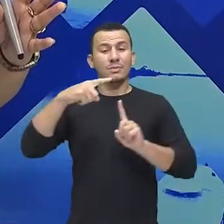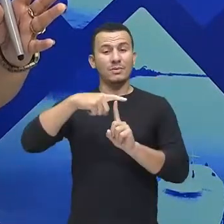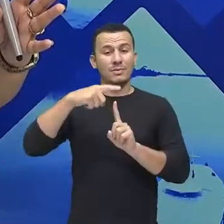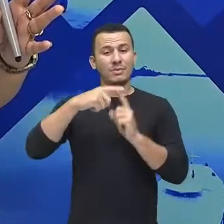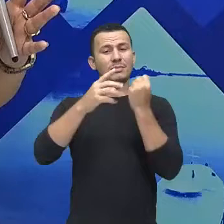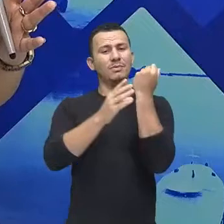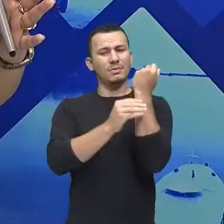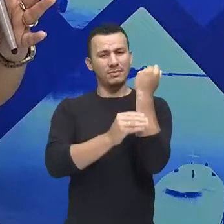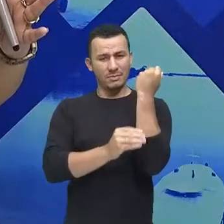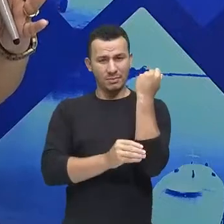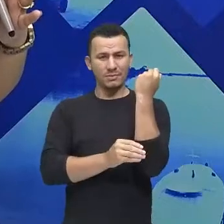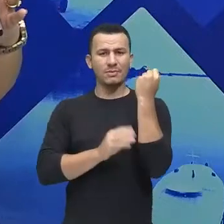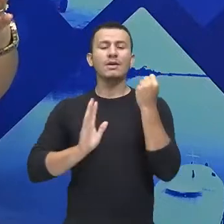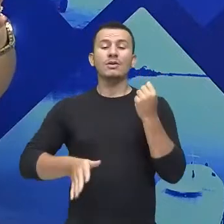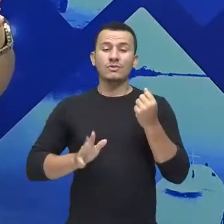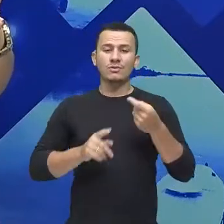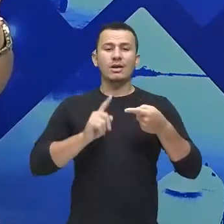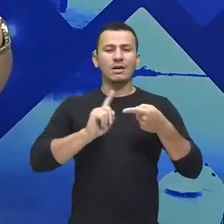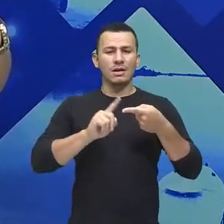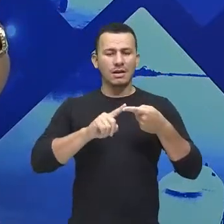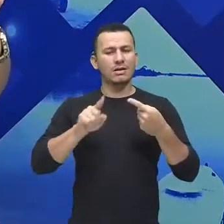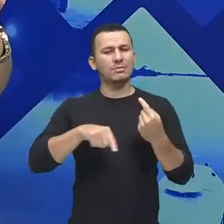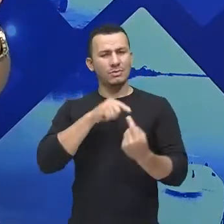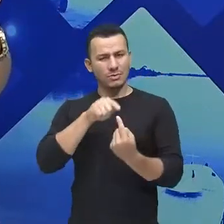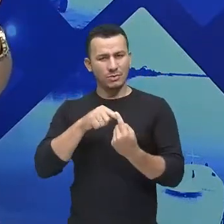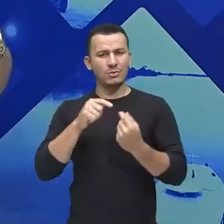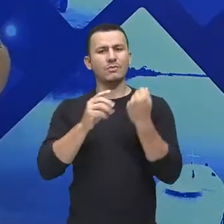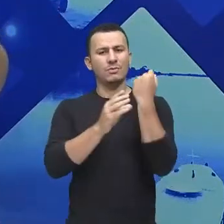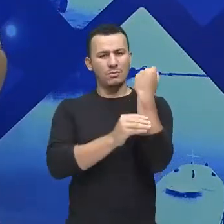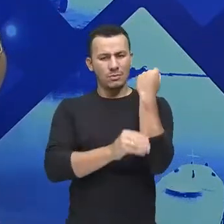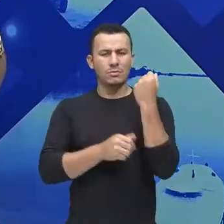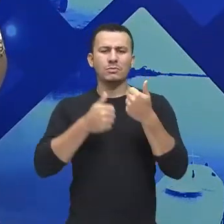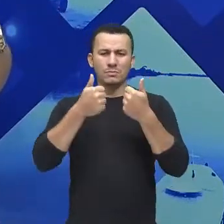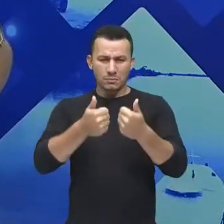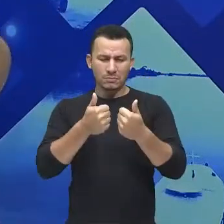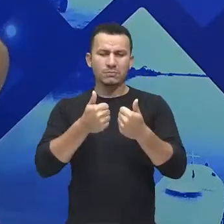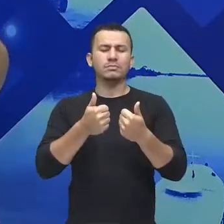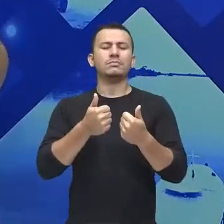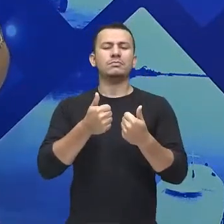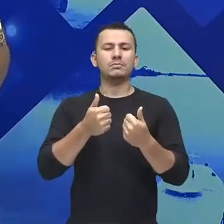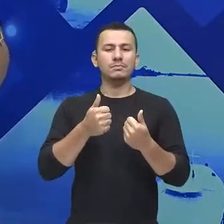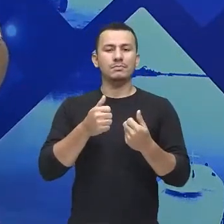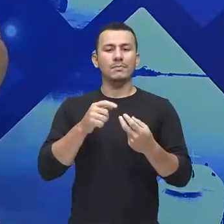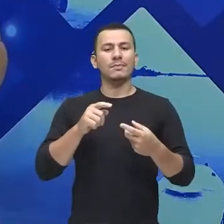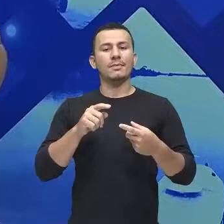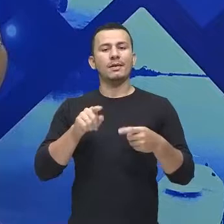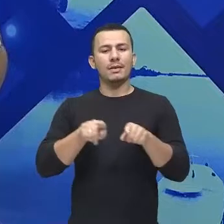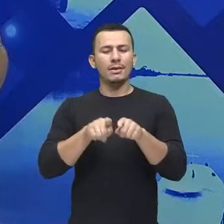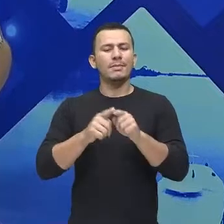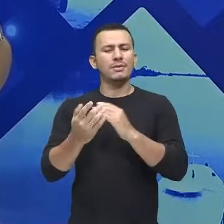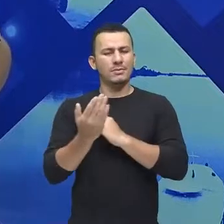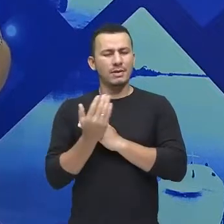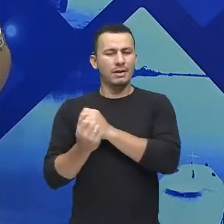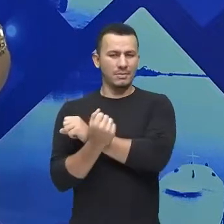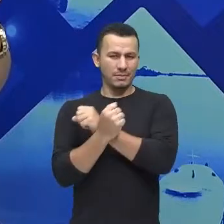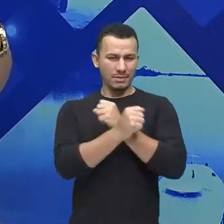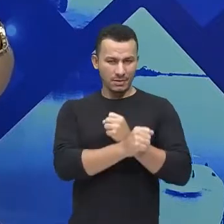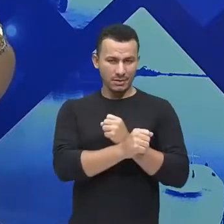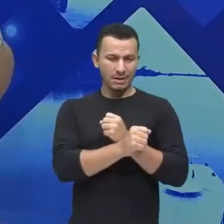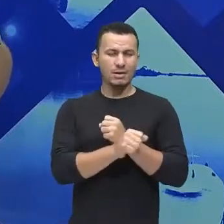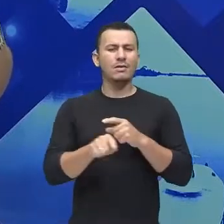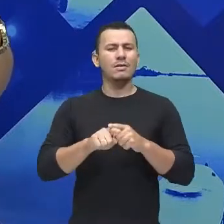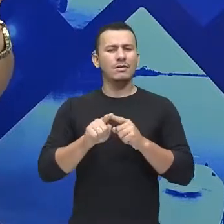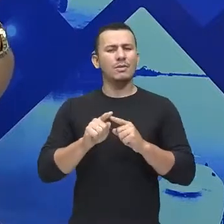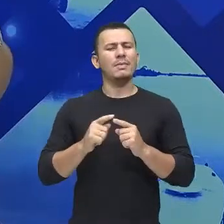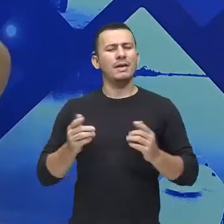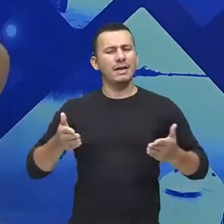de músculo, né? A gente já viu aí qual é a função dos músculos, para que eles servem, além de dar proteção, produção de